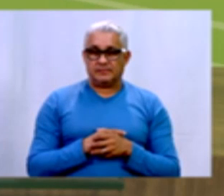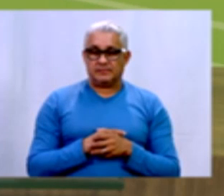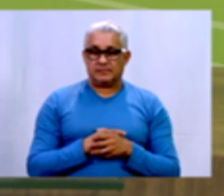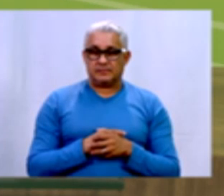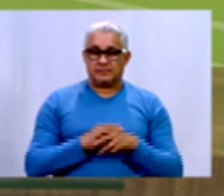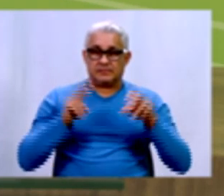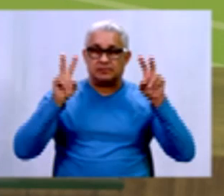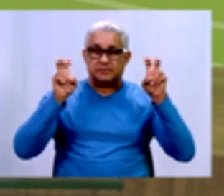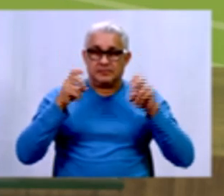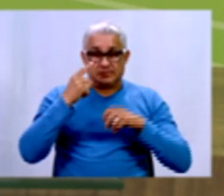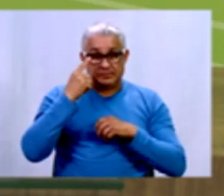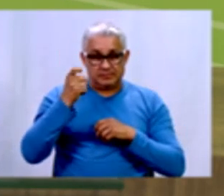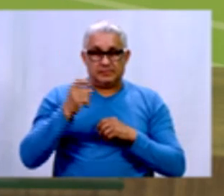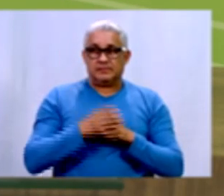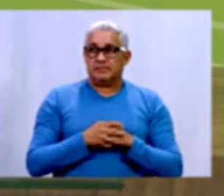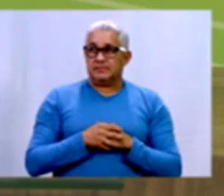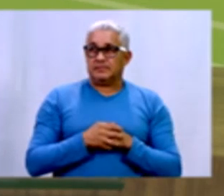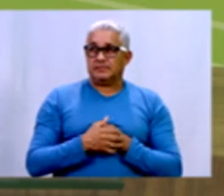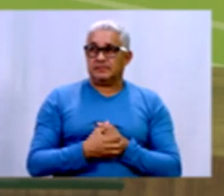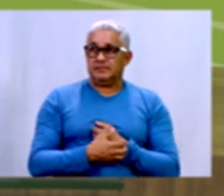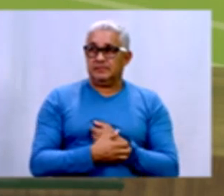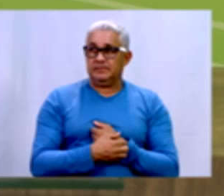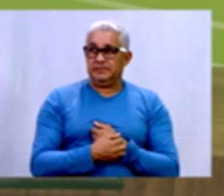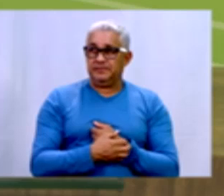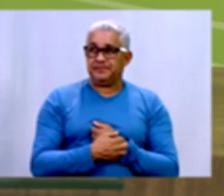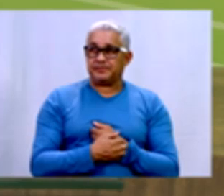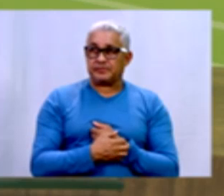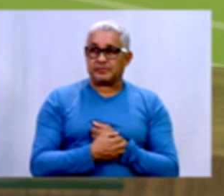um tema bem interessante.